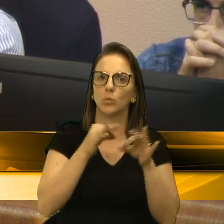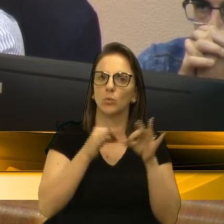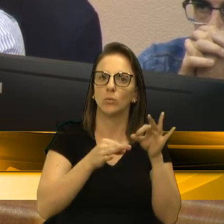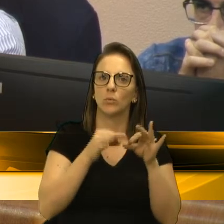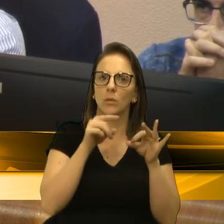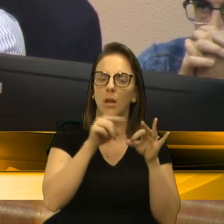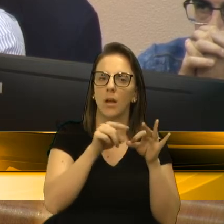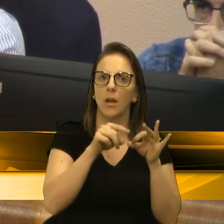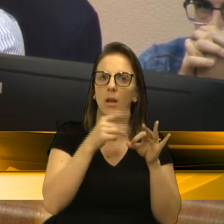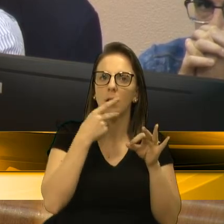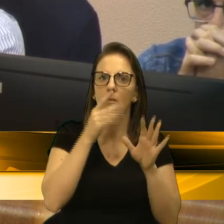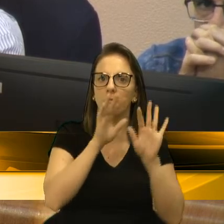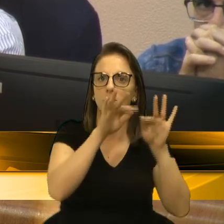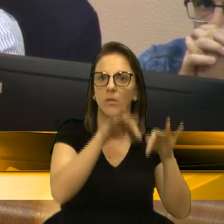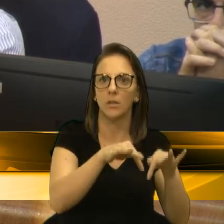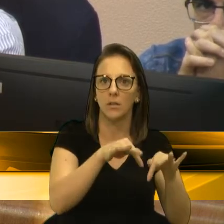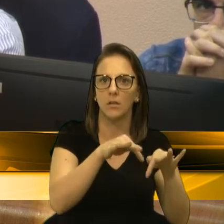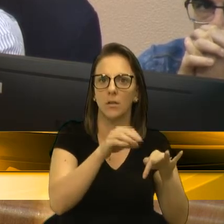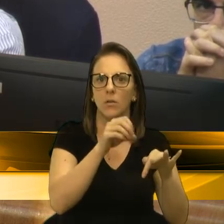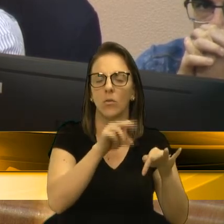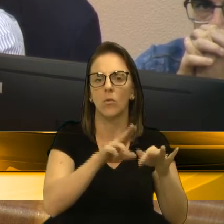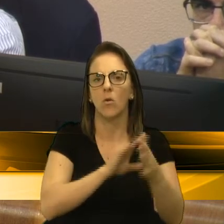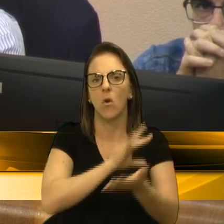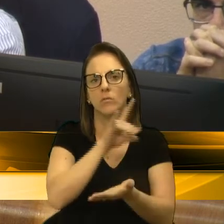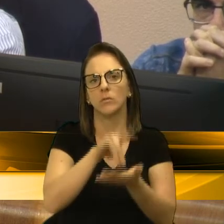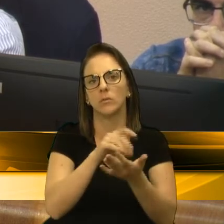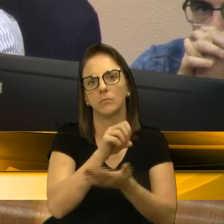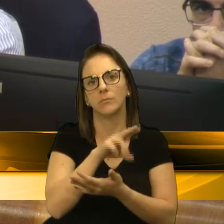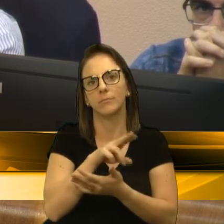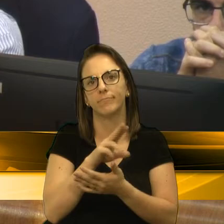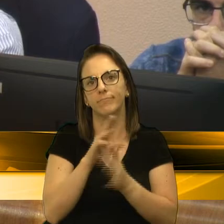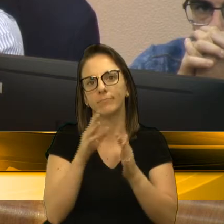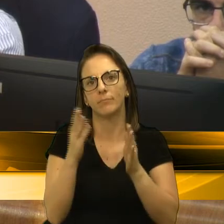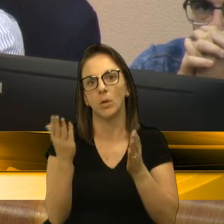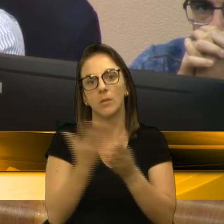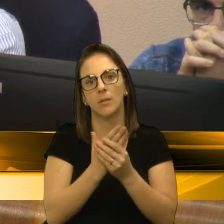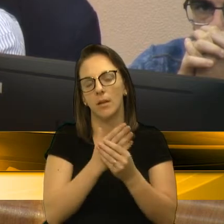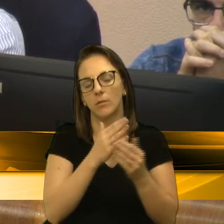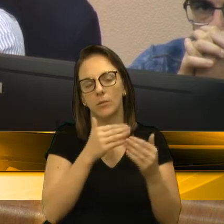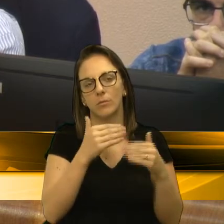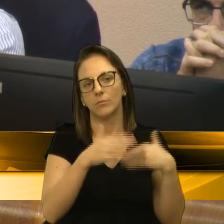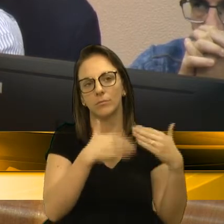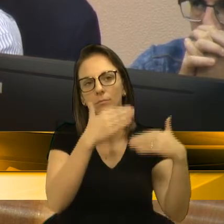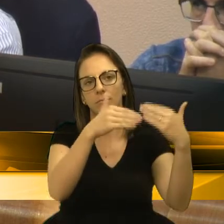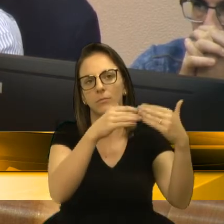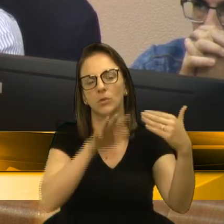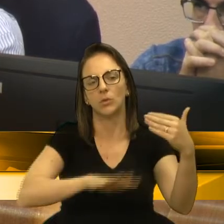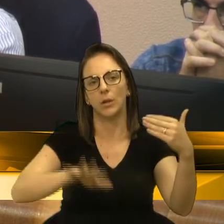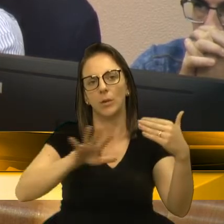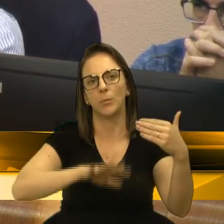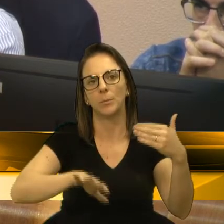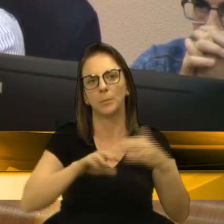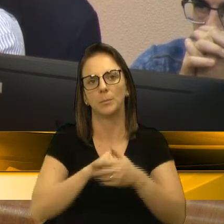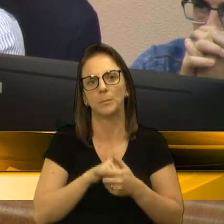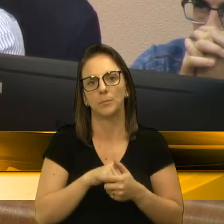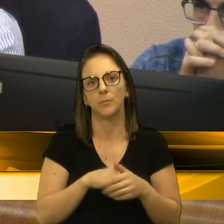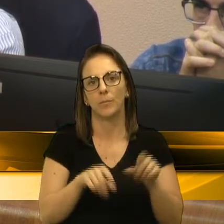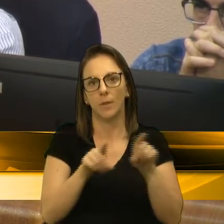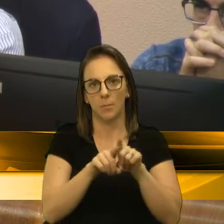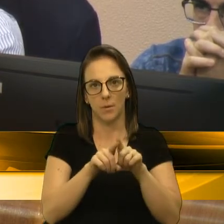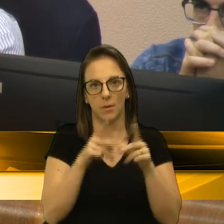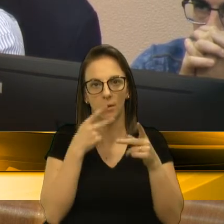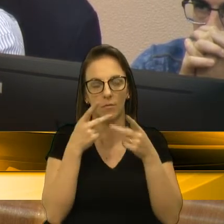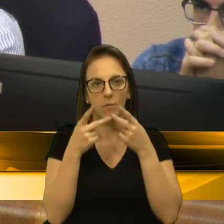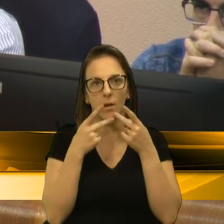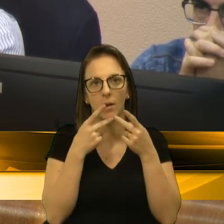com o fim visado, pela formalidade em si pelo processo como um todo. E prossegue. O Código adotou o